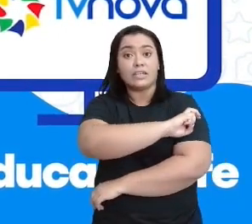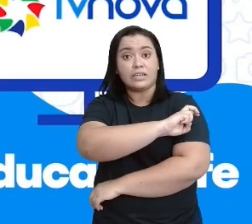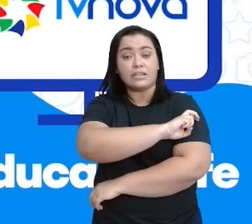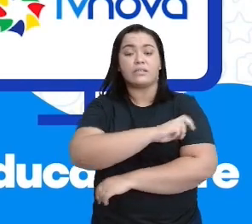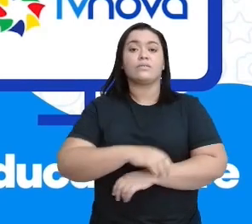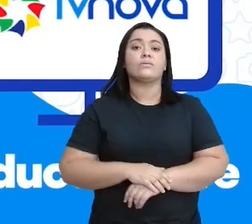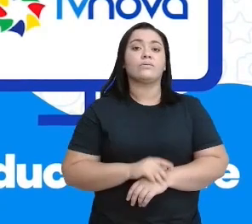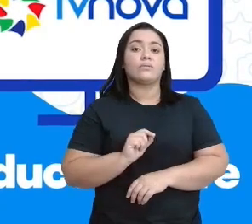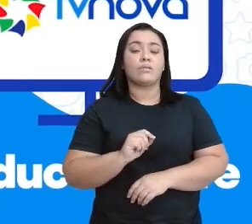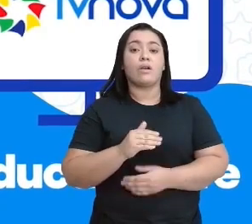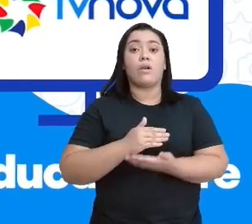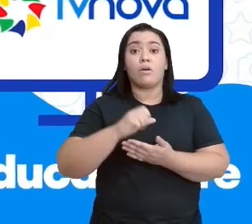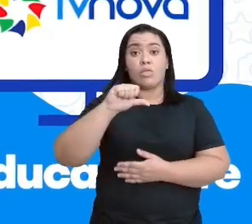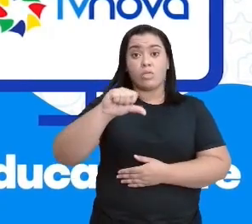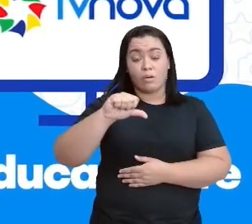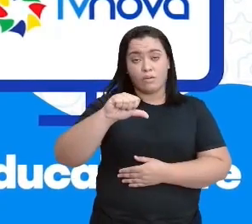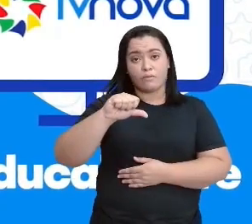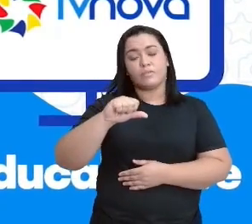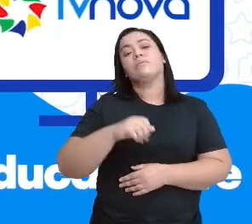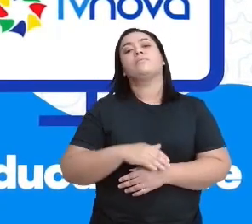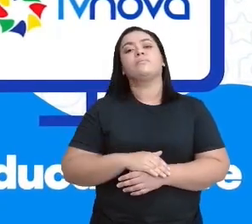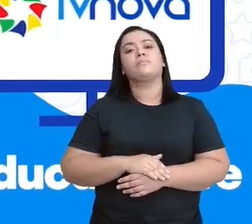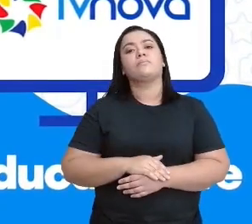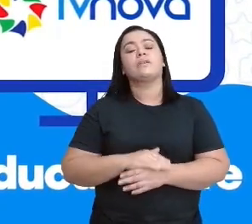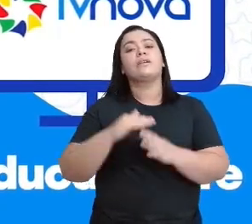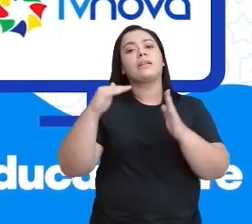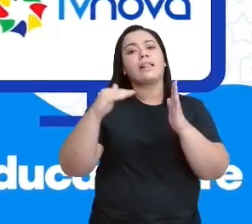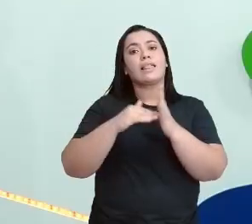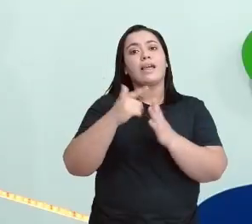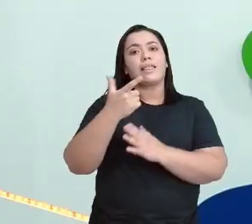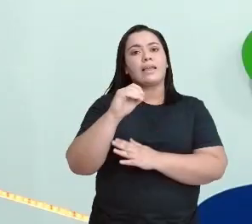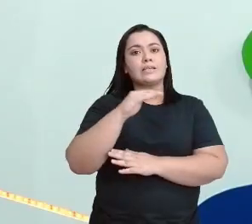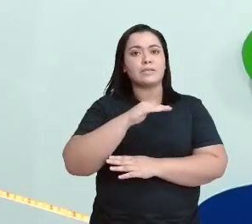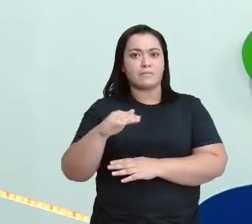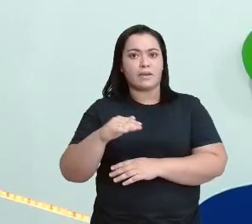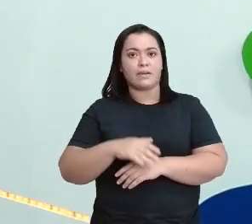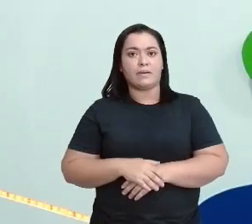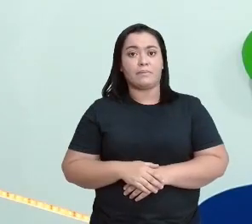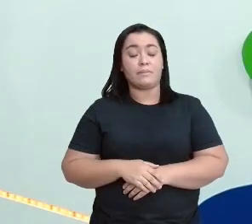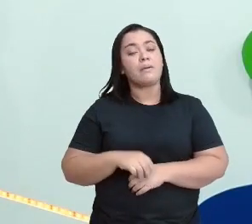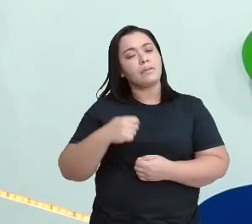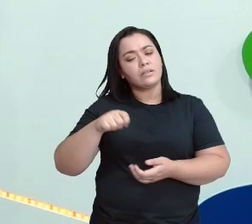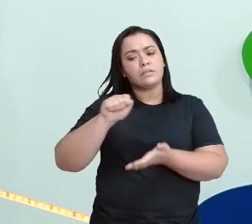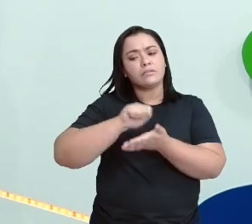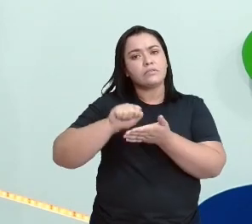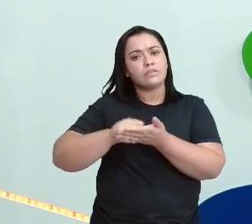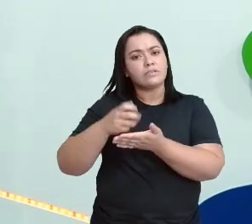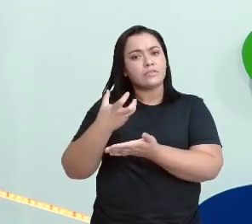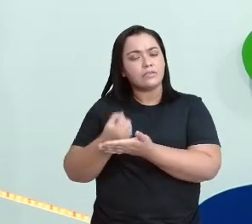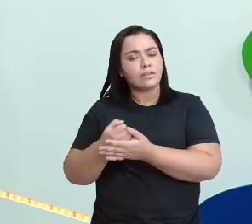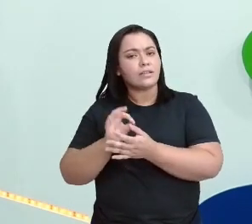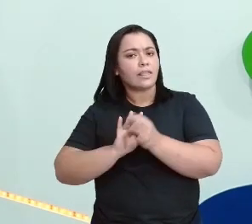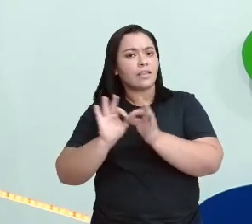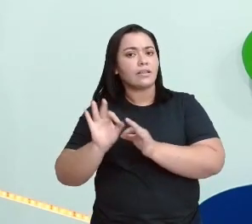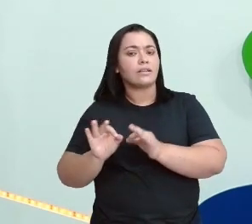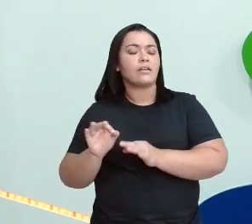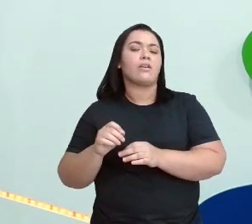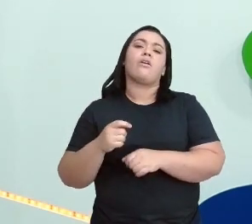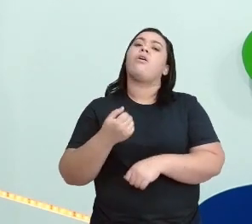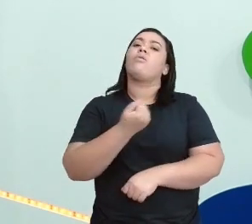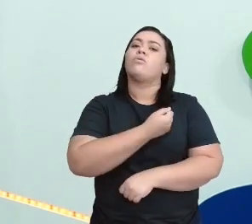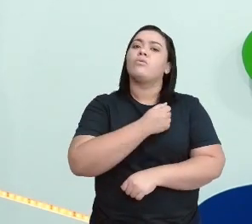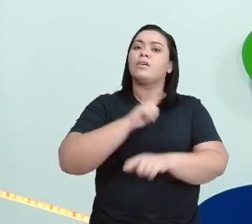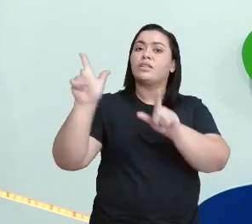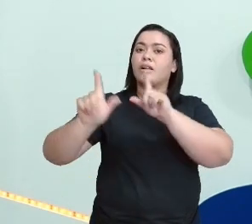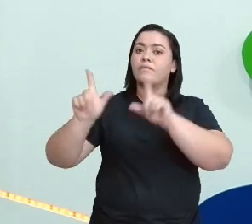aulas começam às 9h da manhã e seguem até às 10h30. Então anotem tudo direitinho, os canais, os horários das